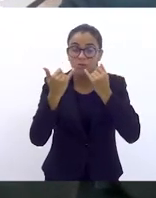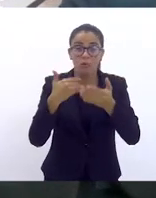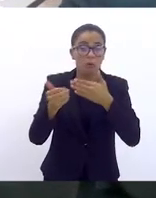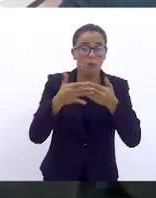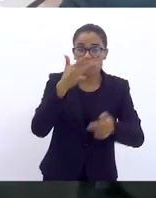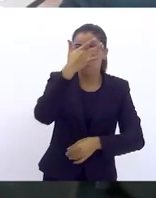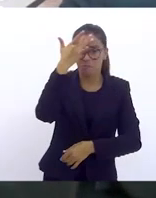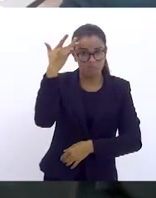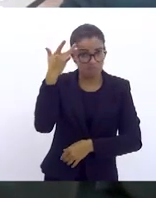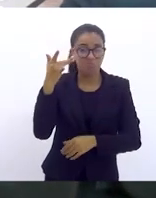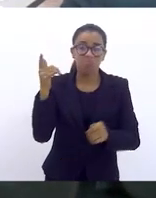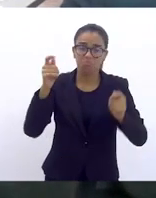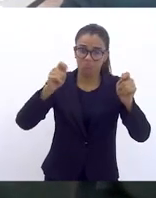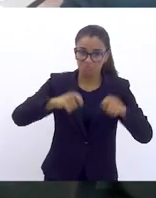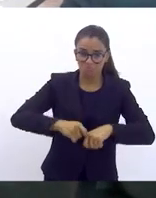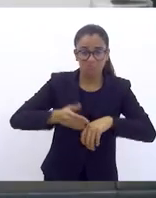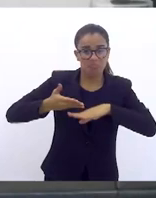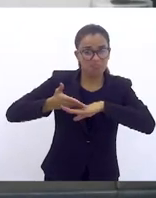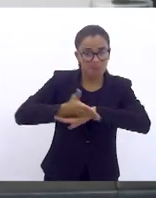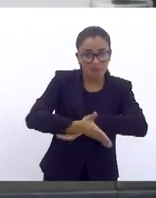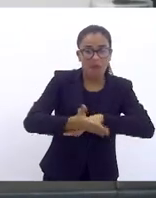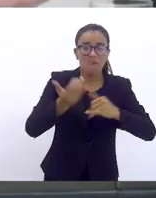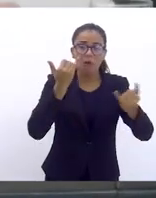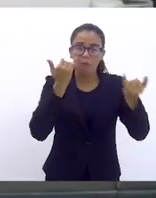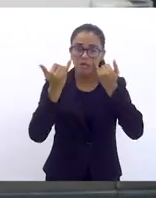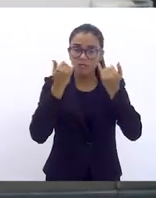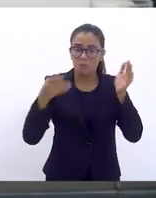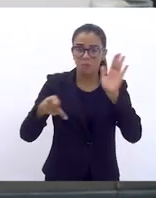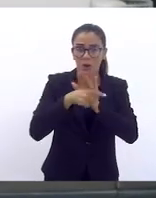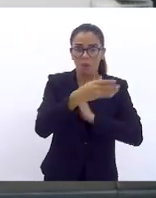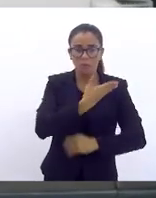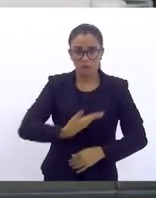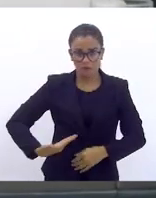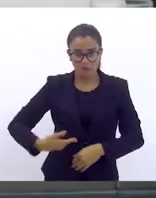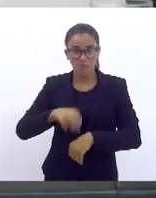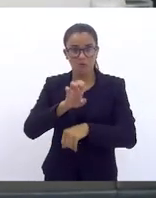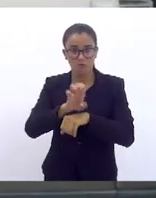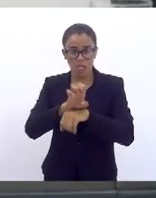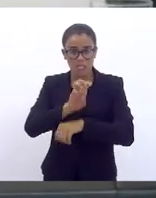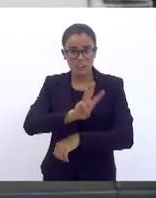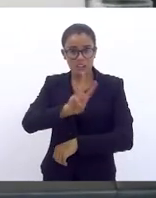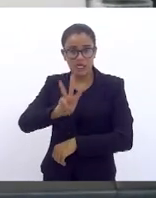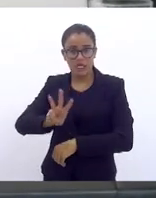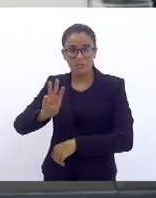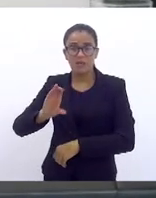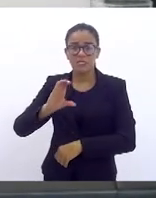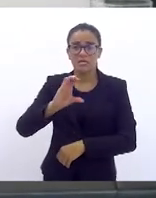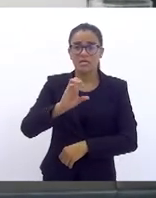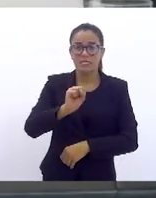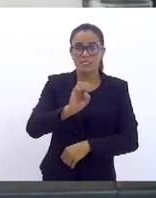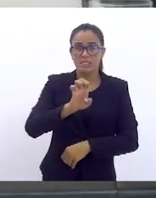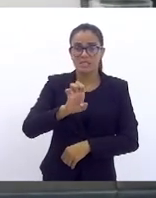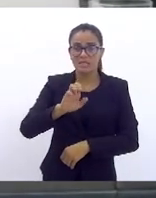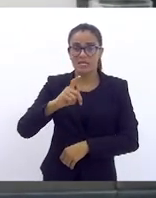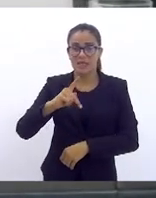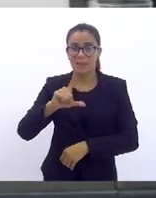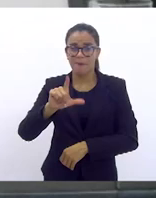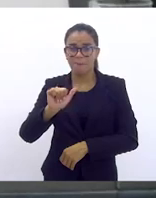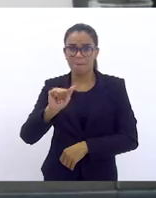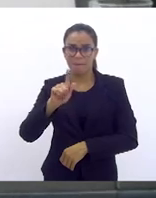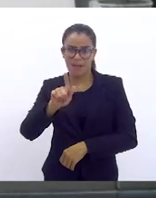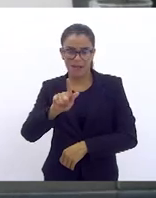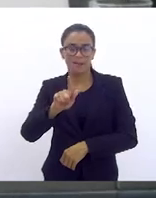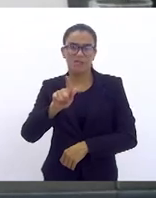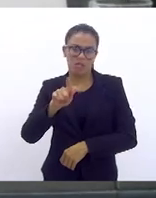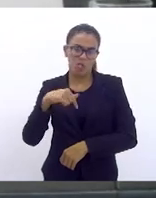ter acesso a dados do Estado a partir desse site da Seplag e depois quem quiser pode copiar